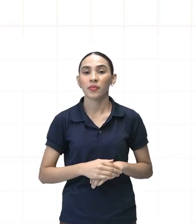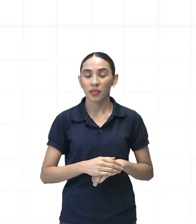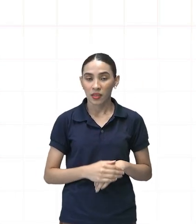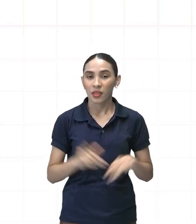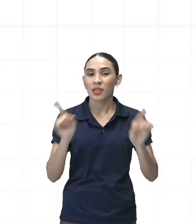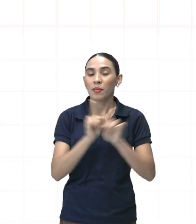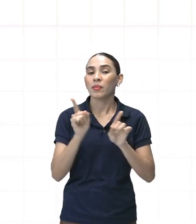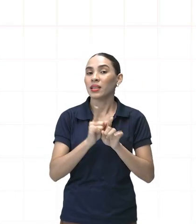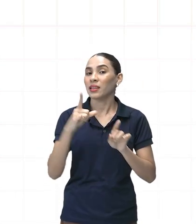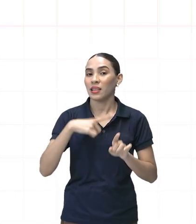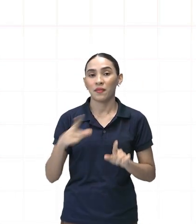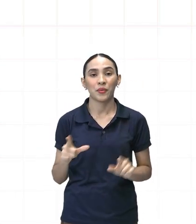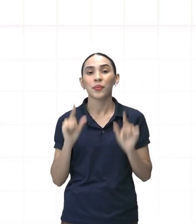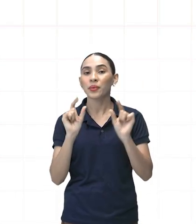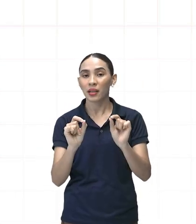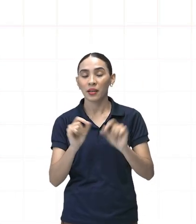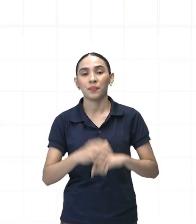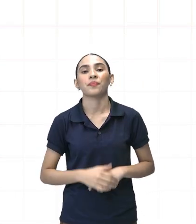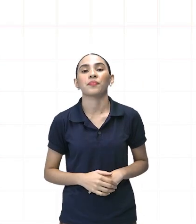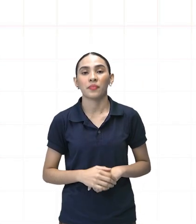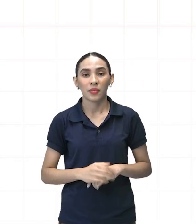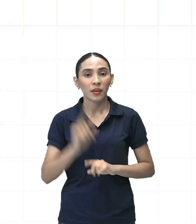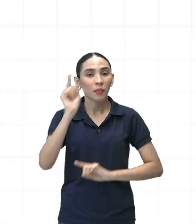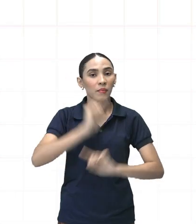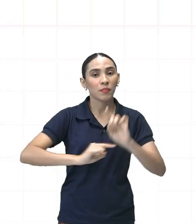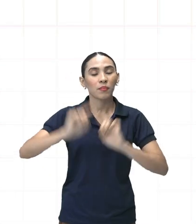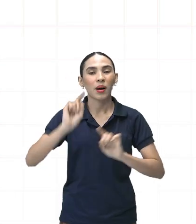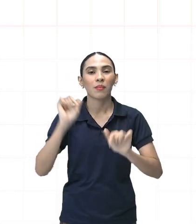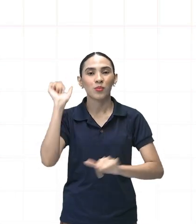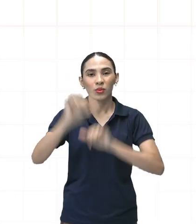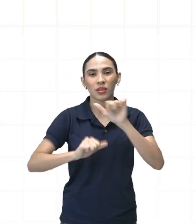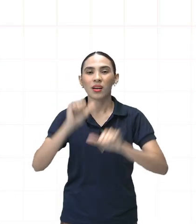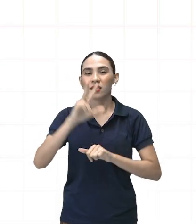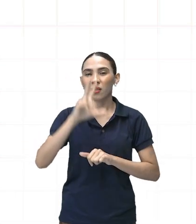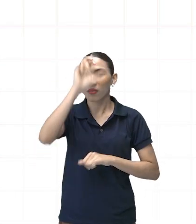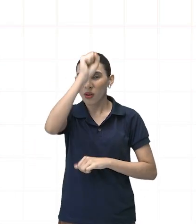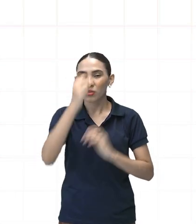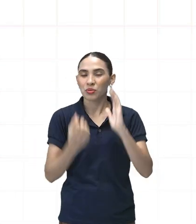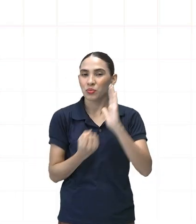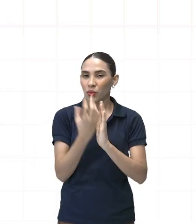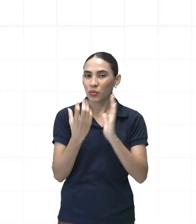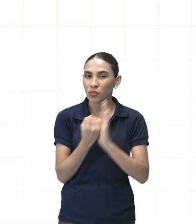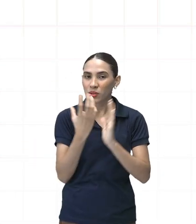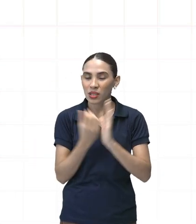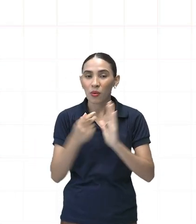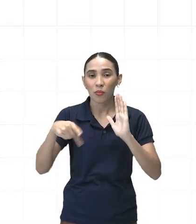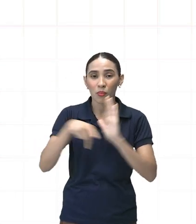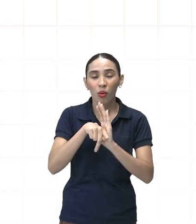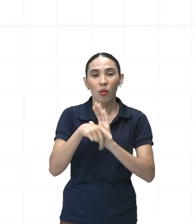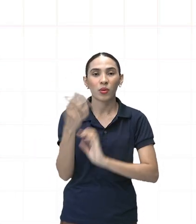acabou resultando em quê? Em uma transição de produção